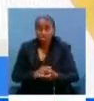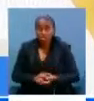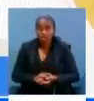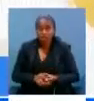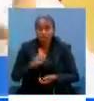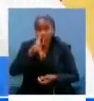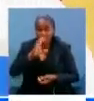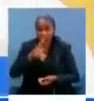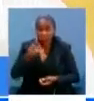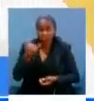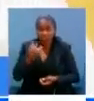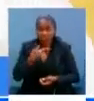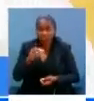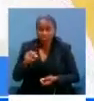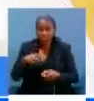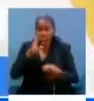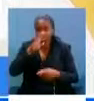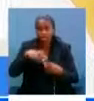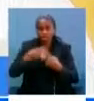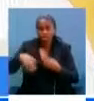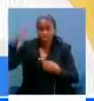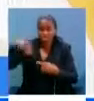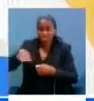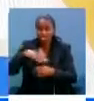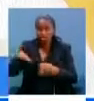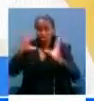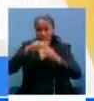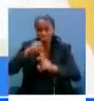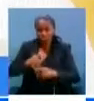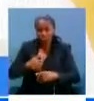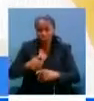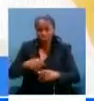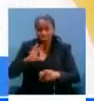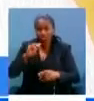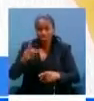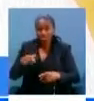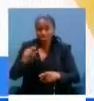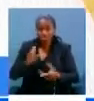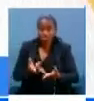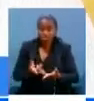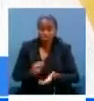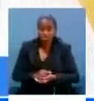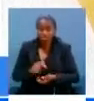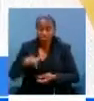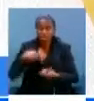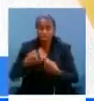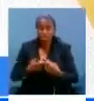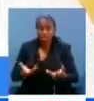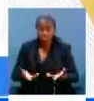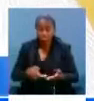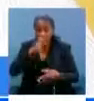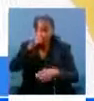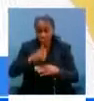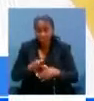Um critério, se ano passado, que ainda a situação era mais animadora, São Vicente estava contemplado. Este